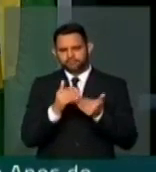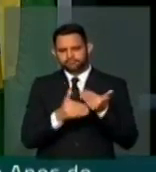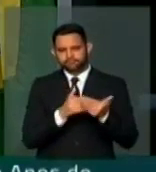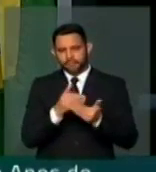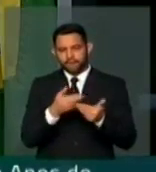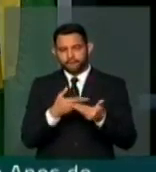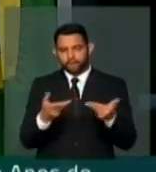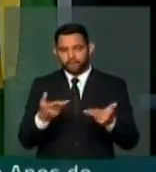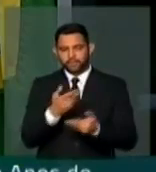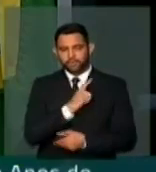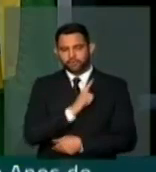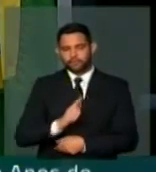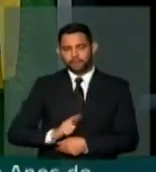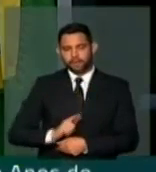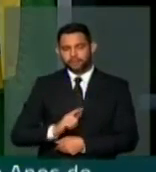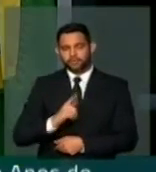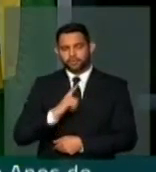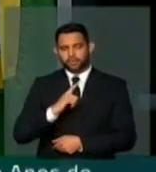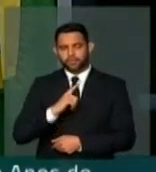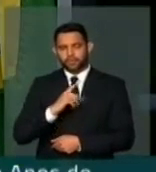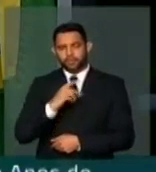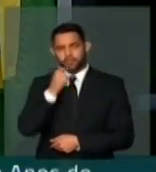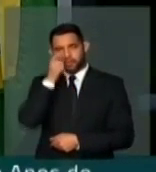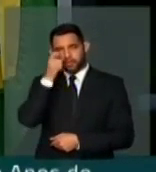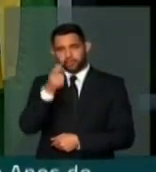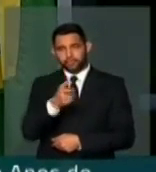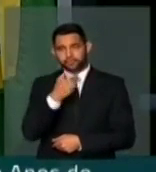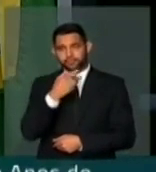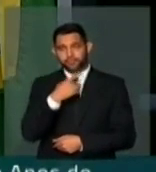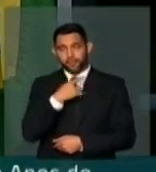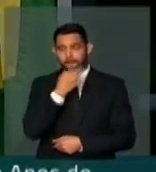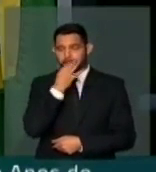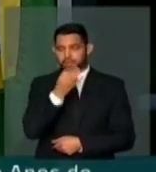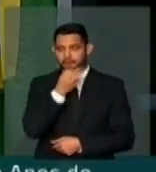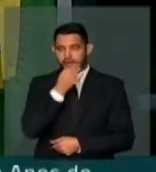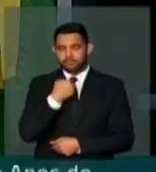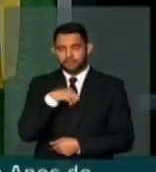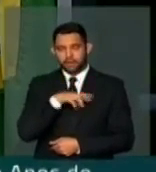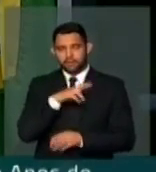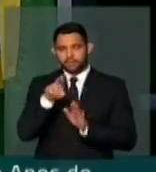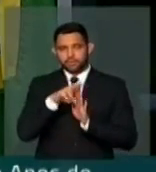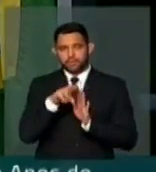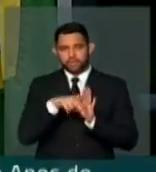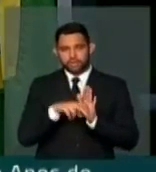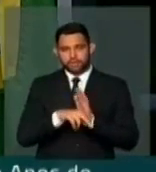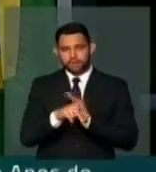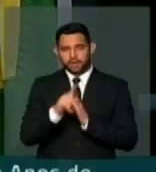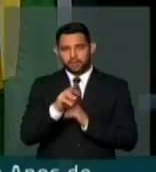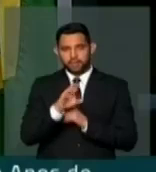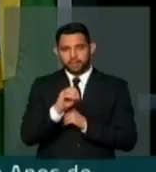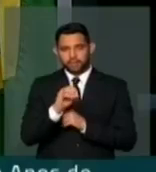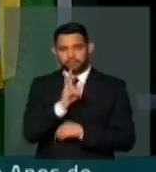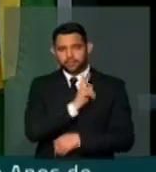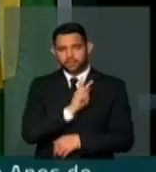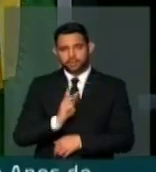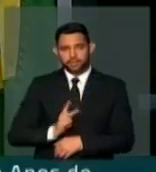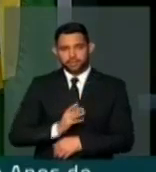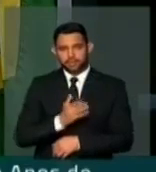forma de governo. No meu ponto de vista, temos que o regime republicano